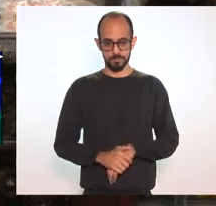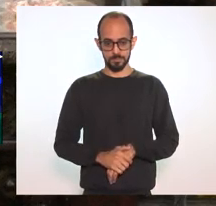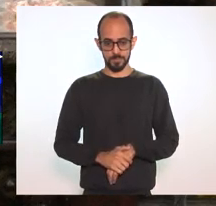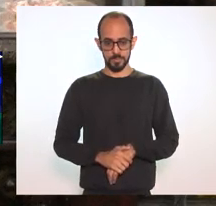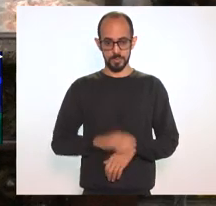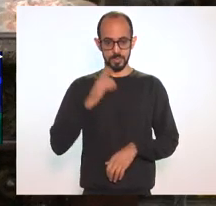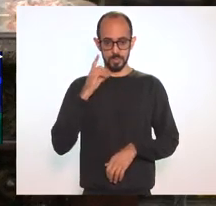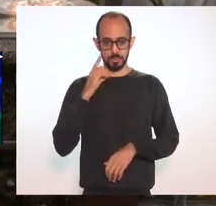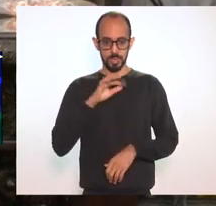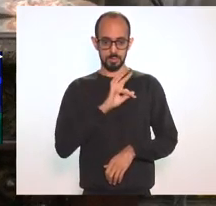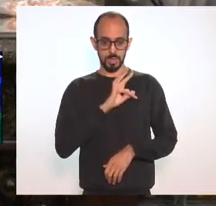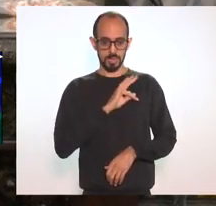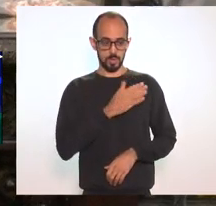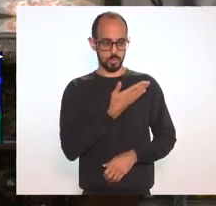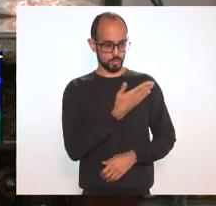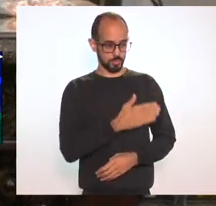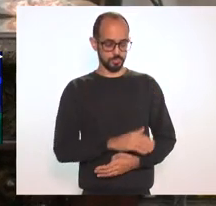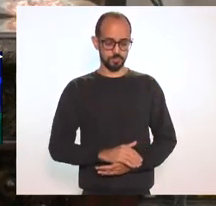Deputada Marta Rocha.